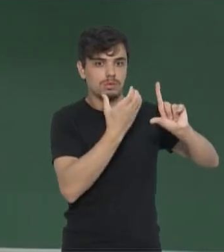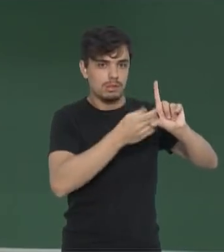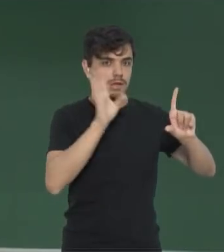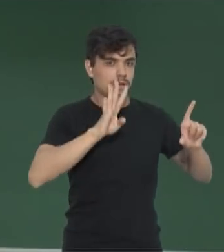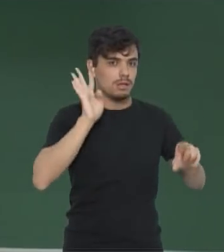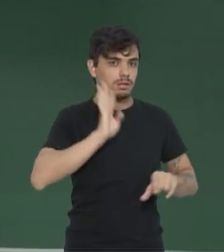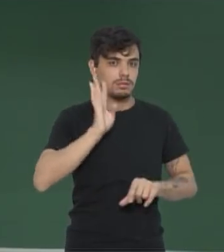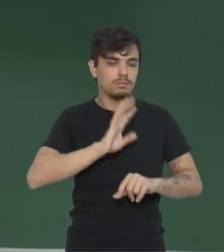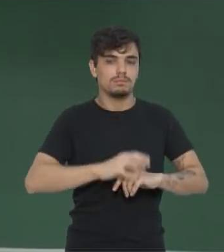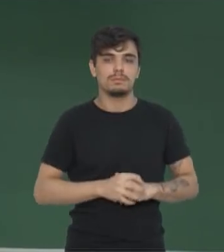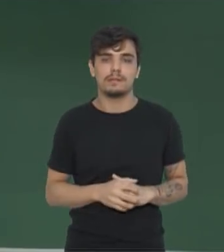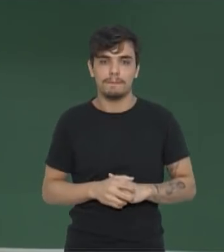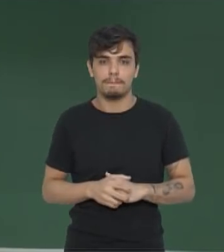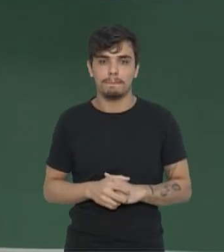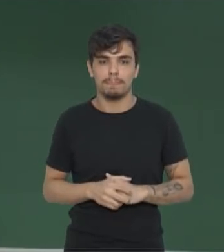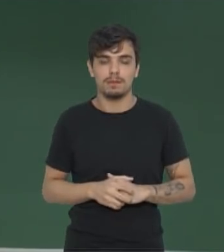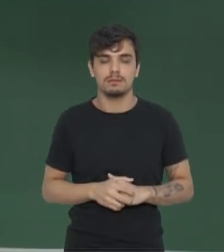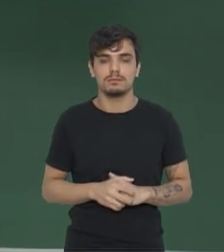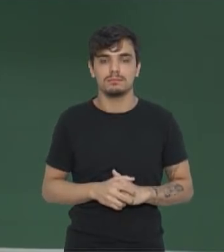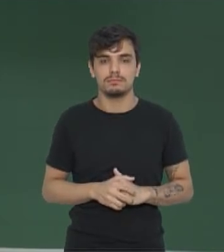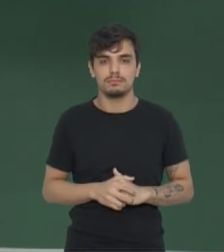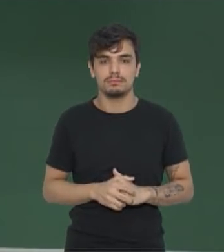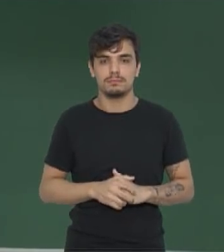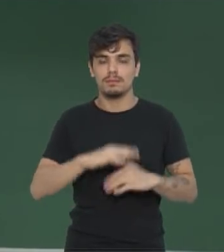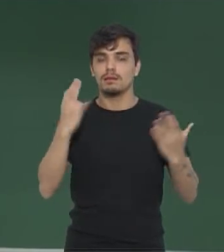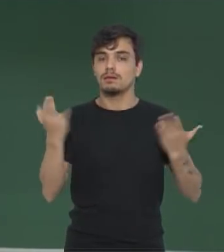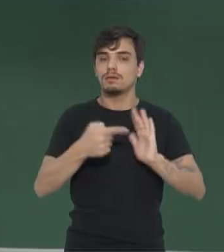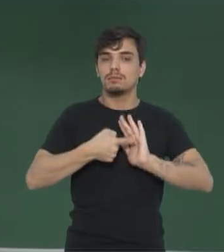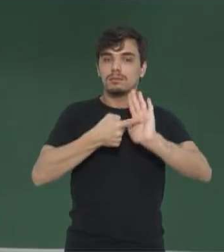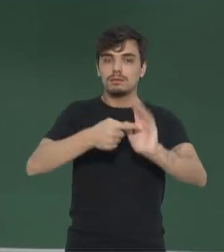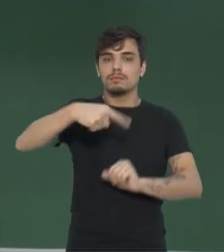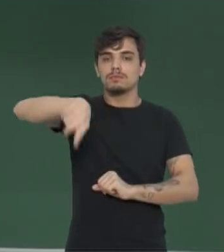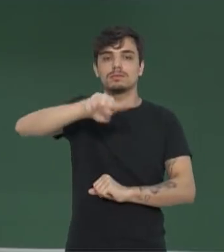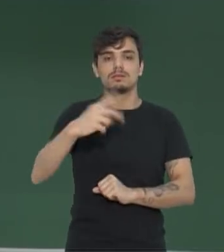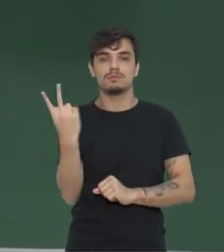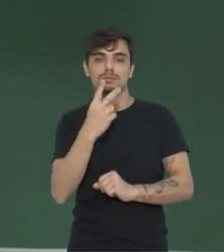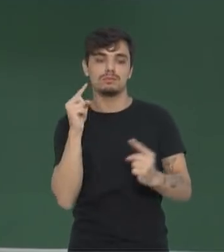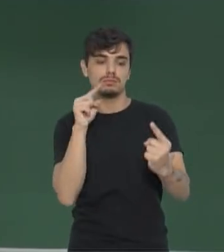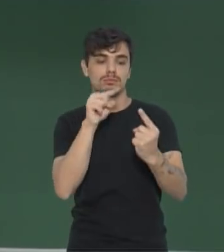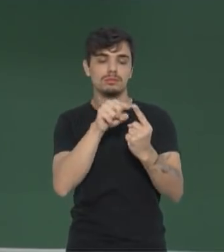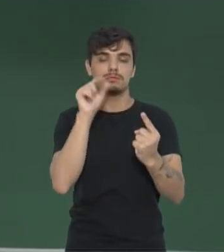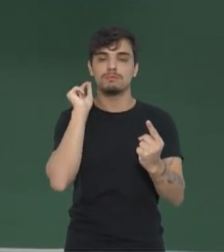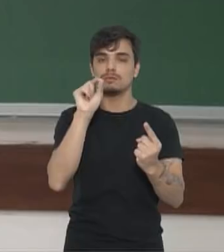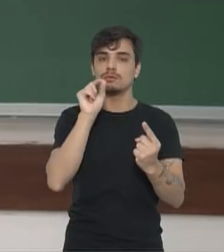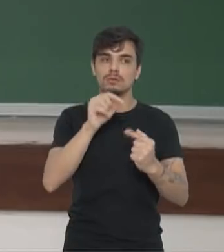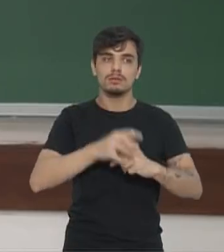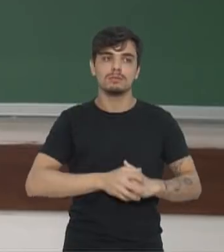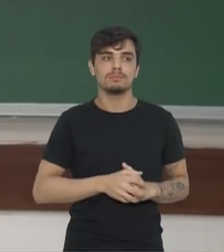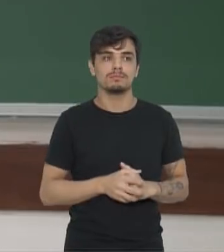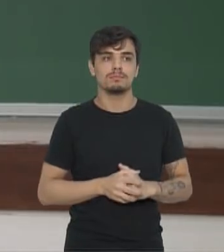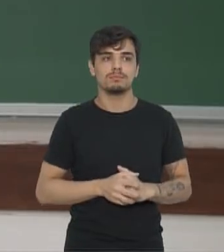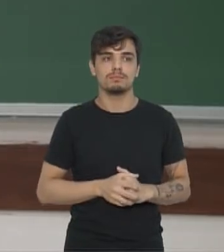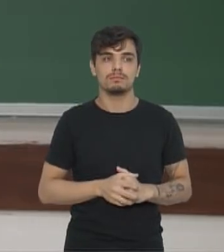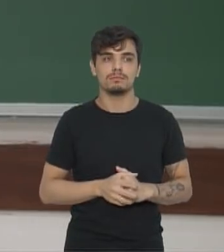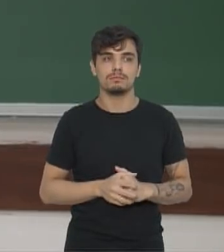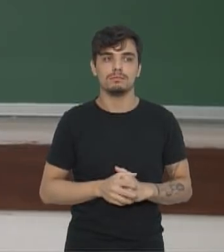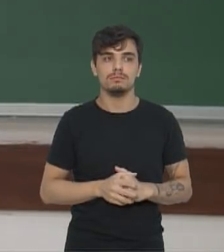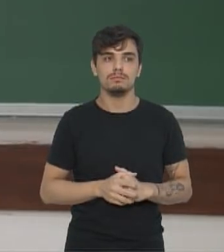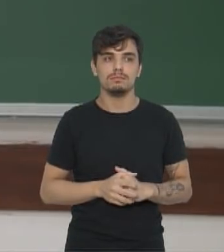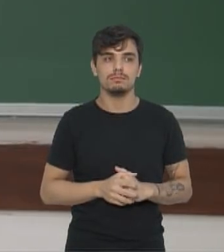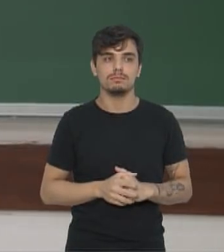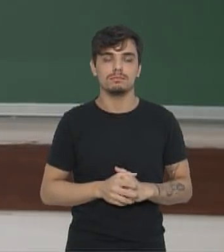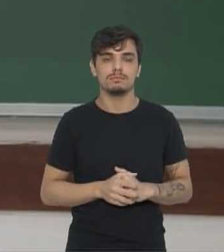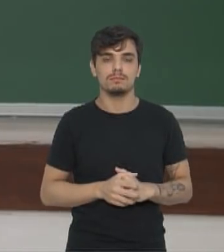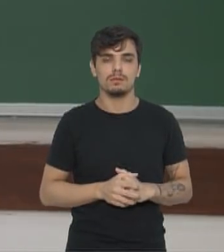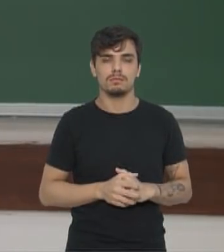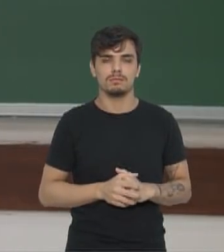Paraná. Vamos lá? Vamos apresentar para você nossos dois objetivos. Vamos começar nossa aula, dessa aula de hoje da